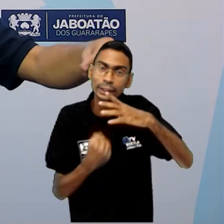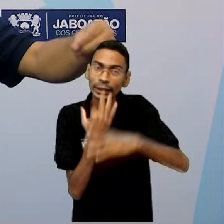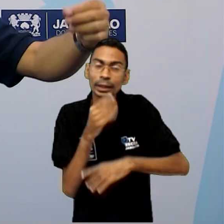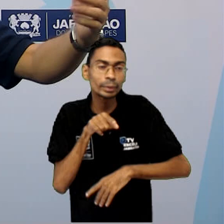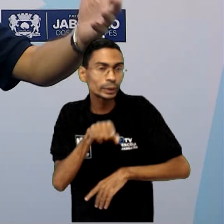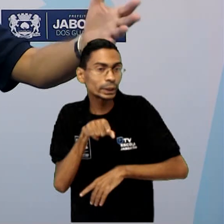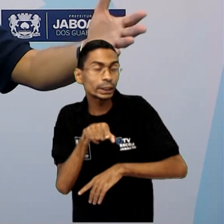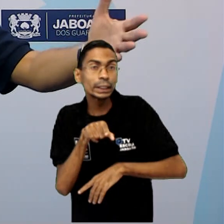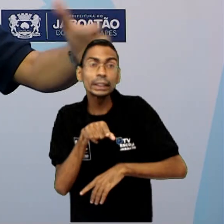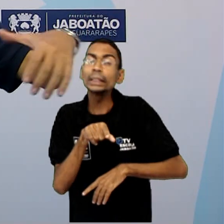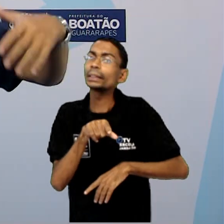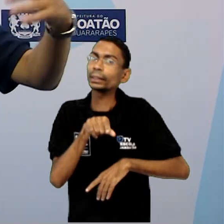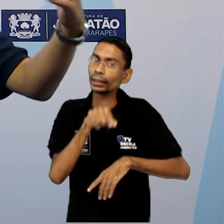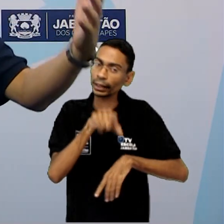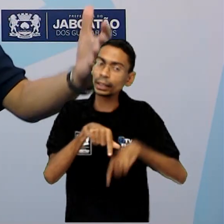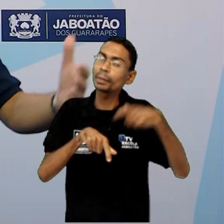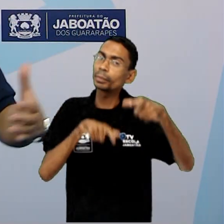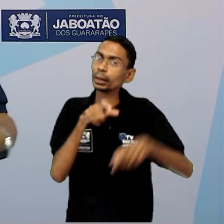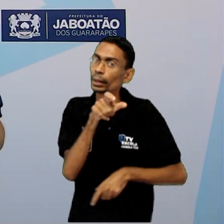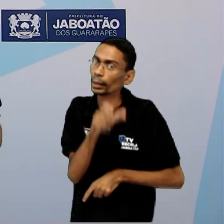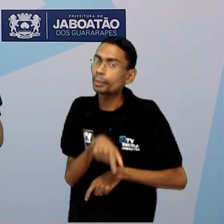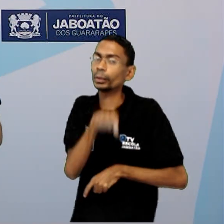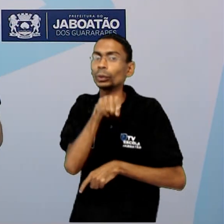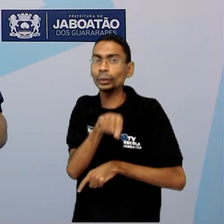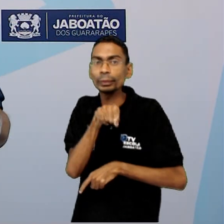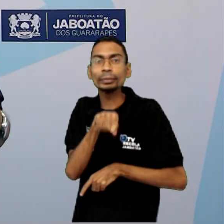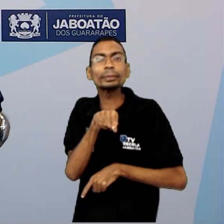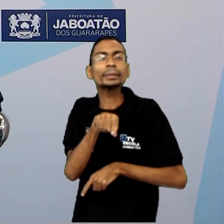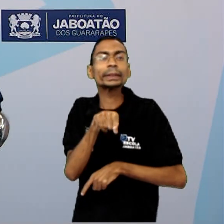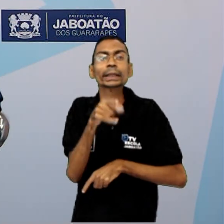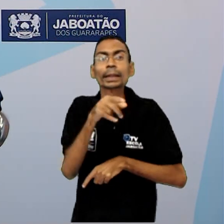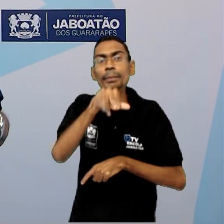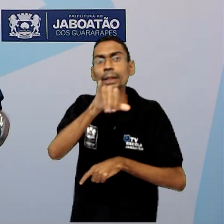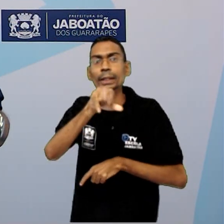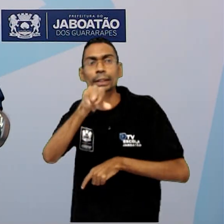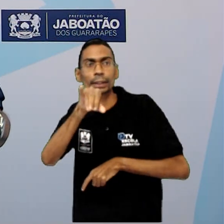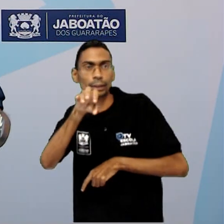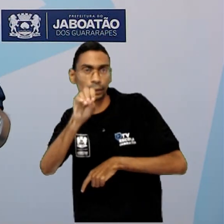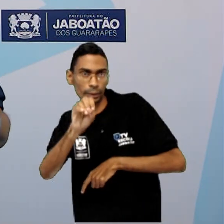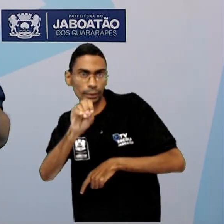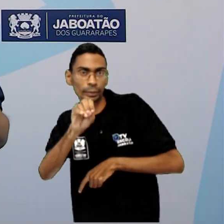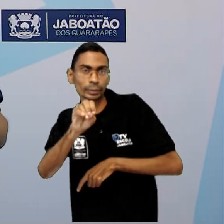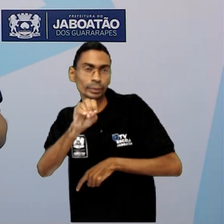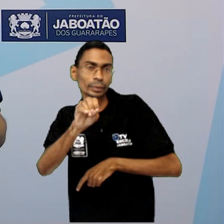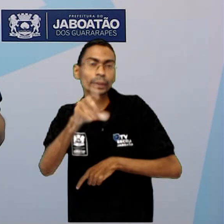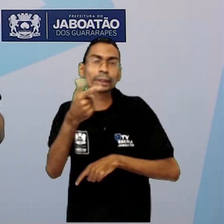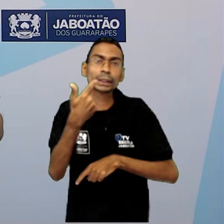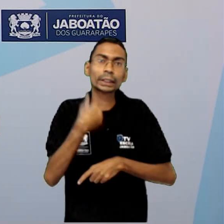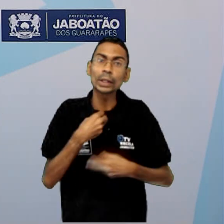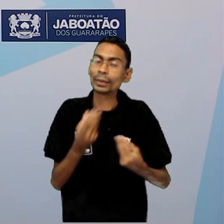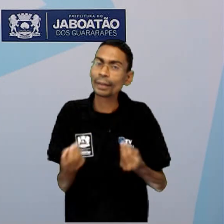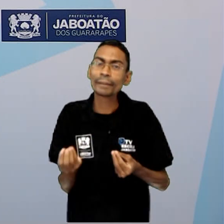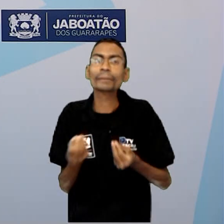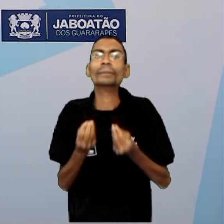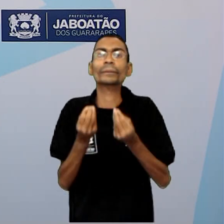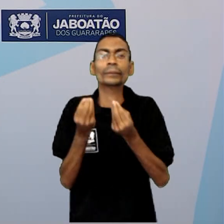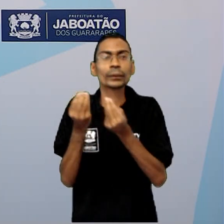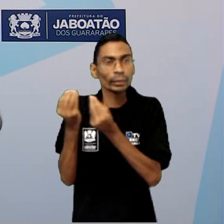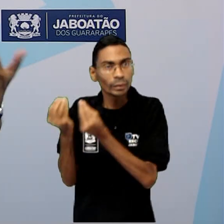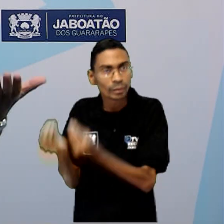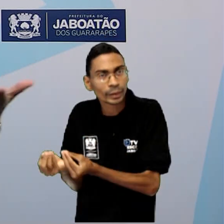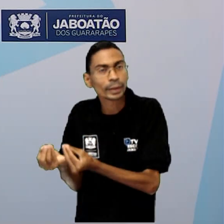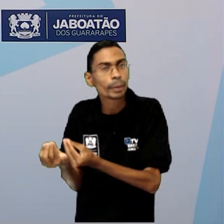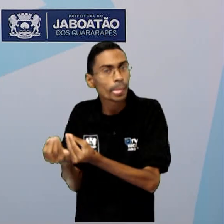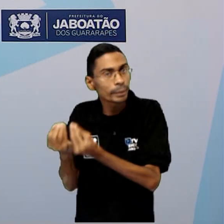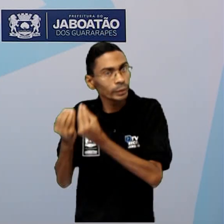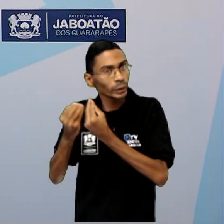chegar digamos, no tempo de se vender, não é? Ele vai me devolver o que eu paguei e o